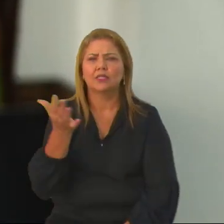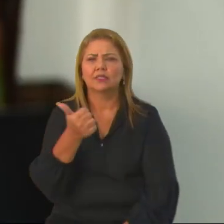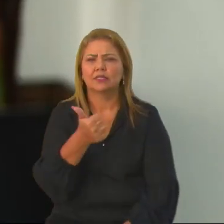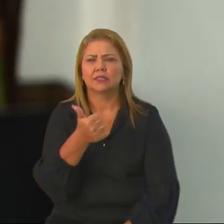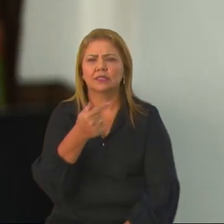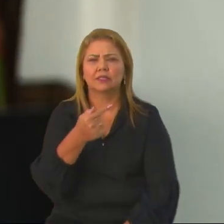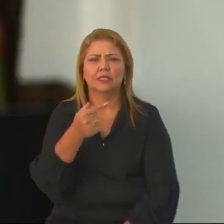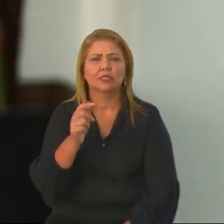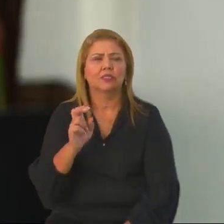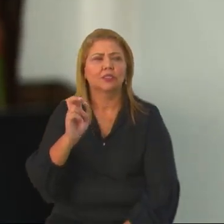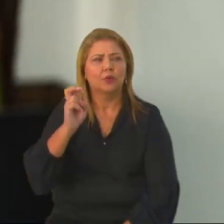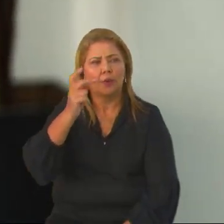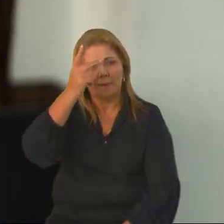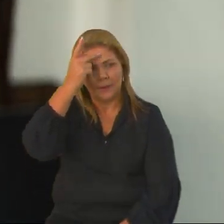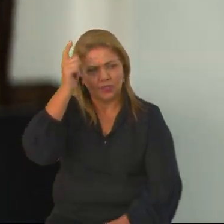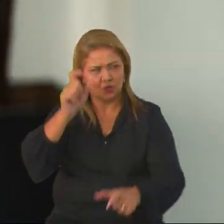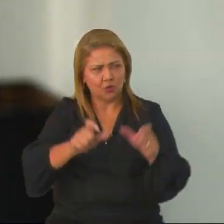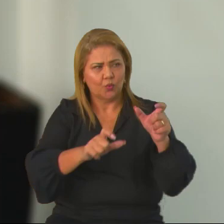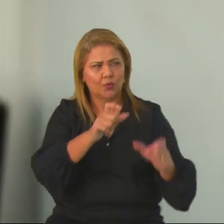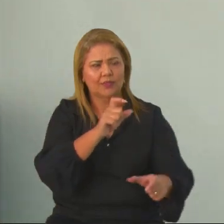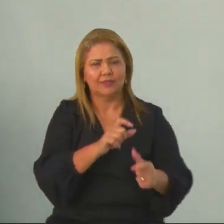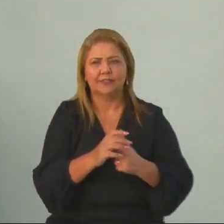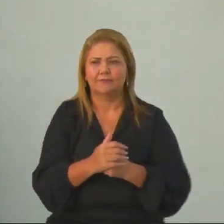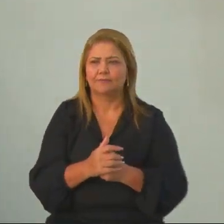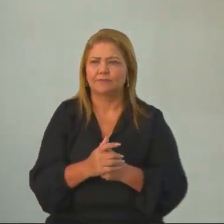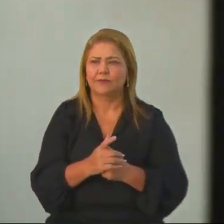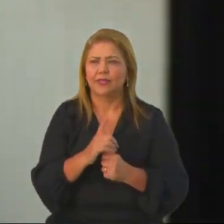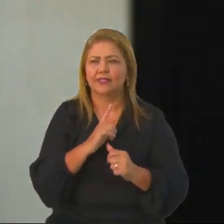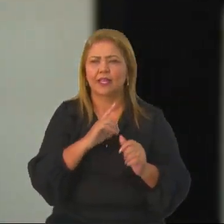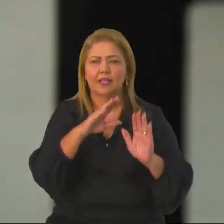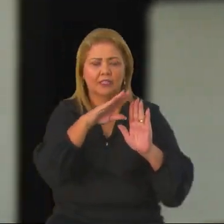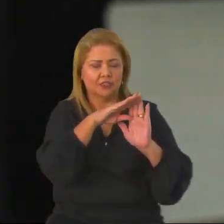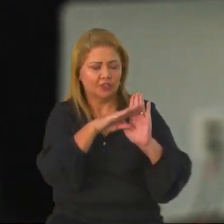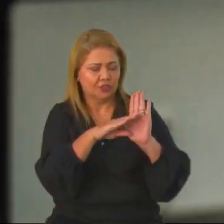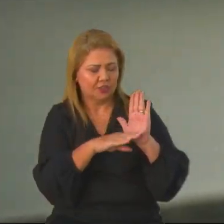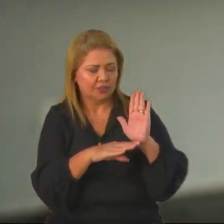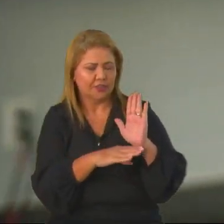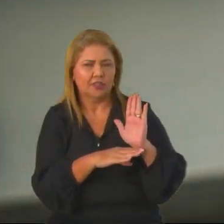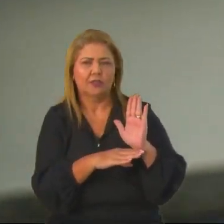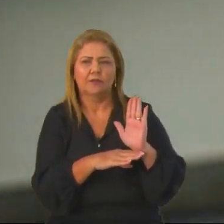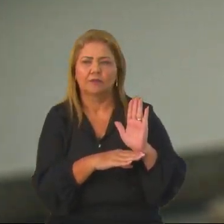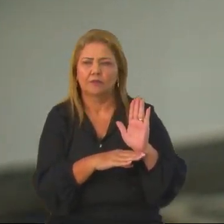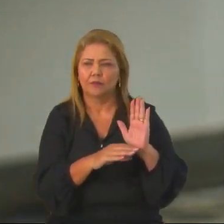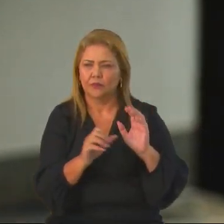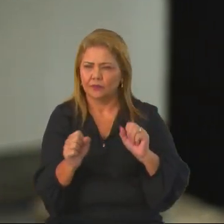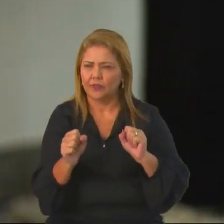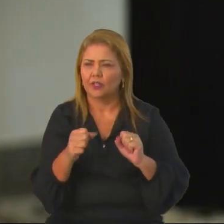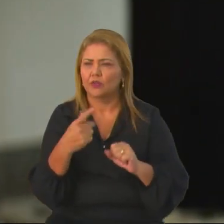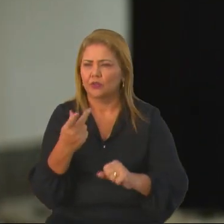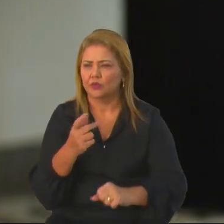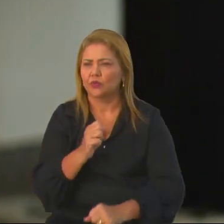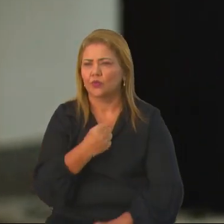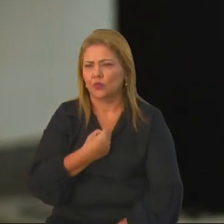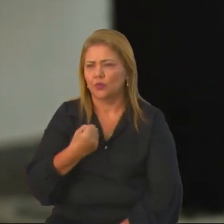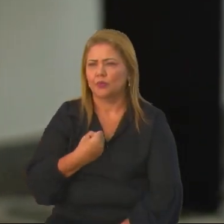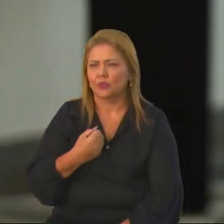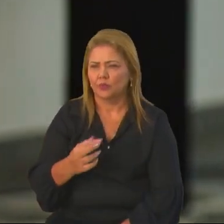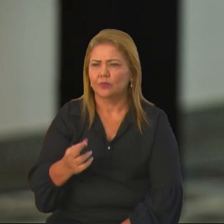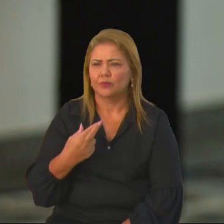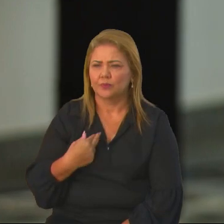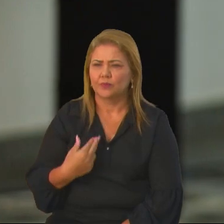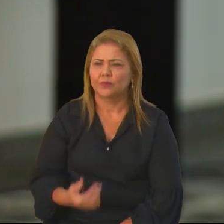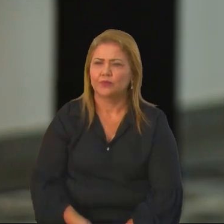175 pessoas aqui. Temos uma lista. A senhora poderia falar um número de 1 a